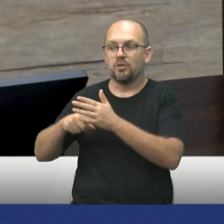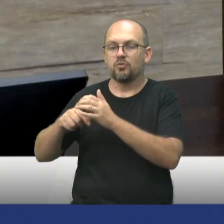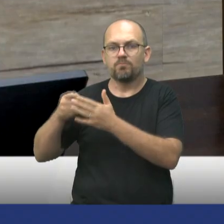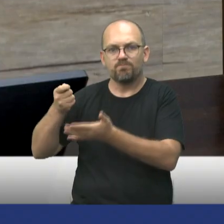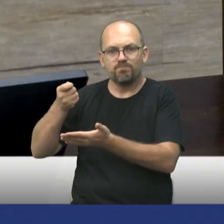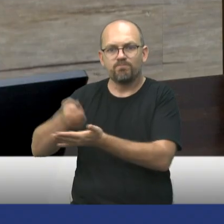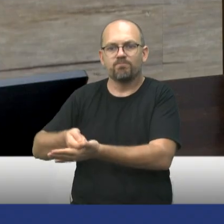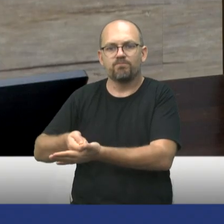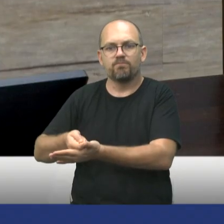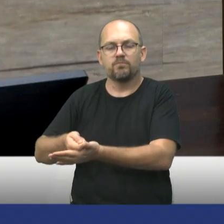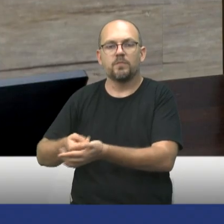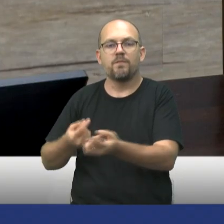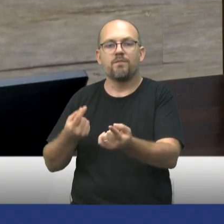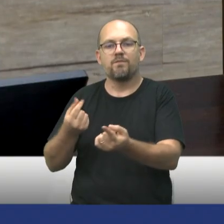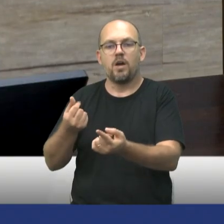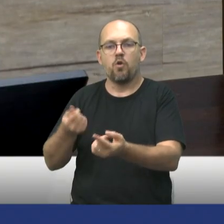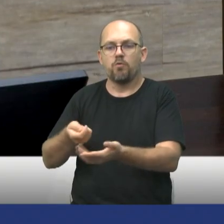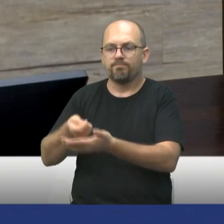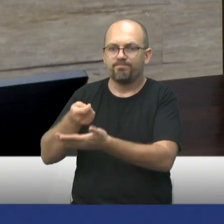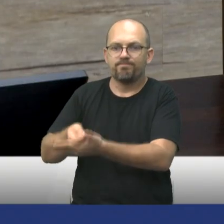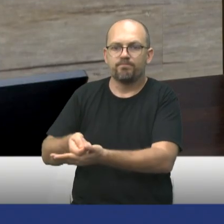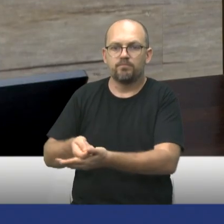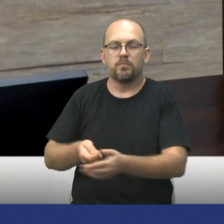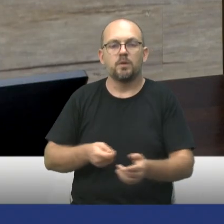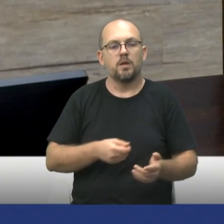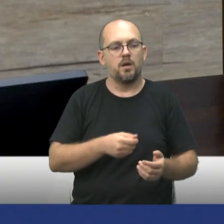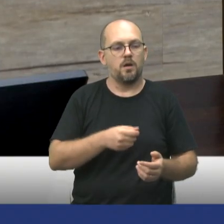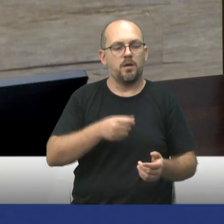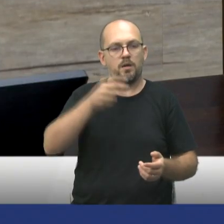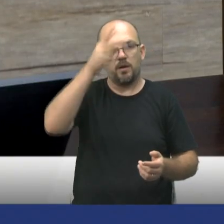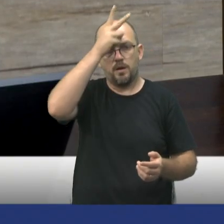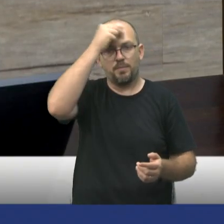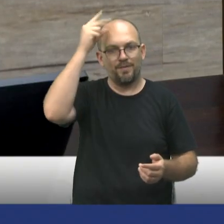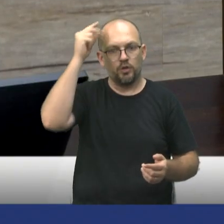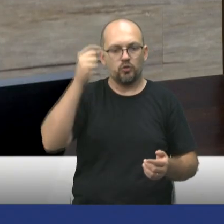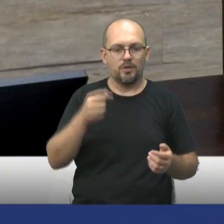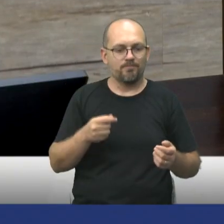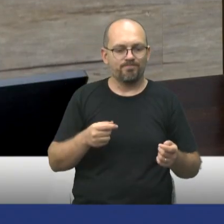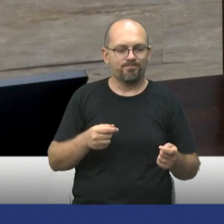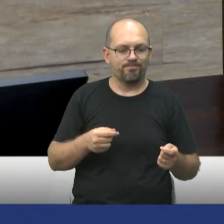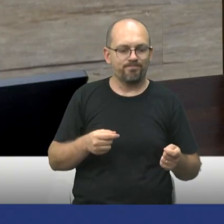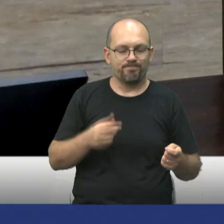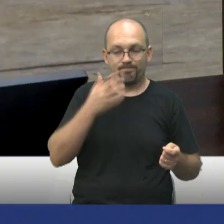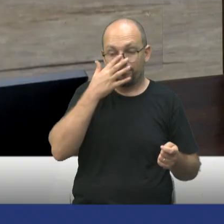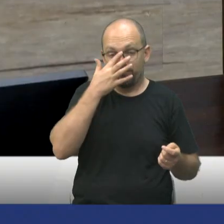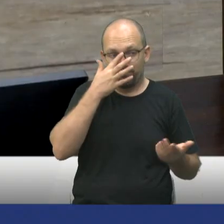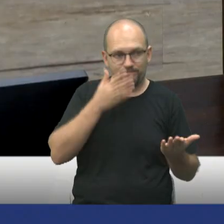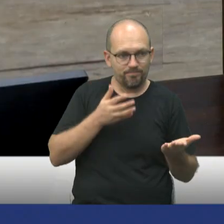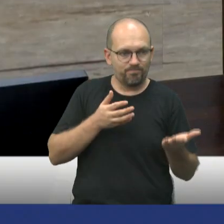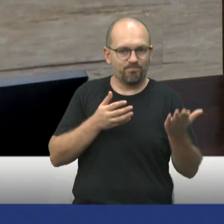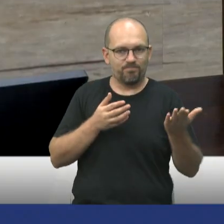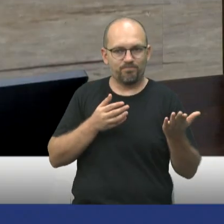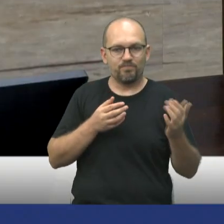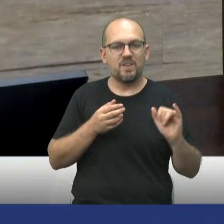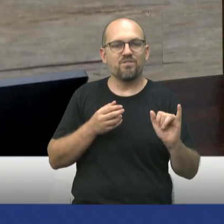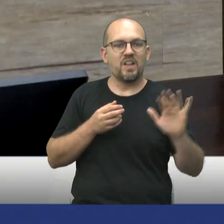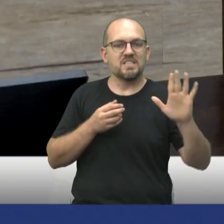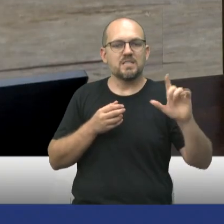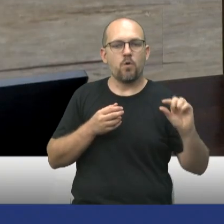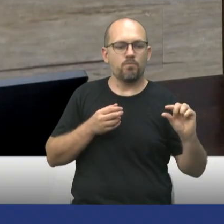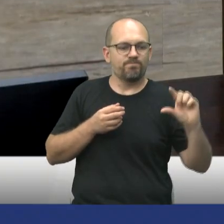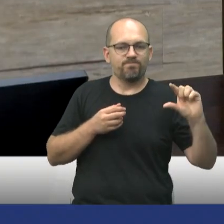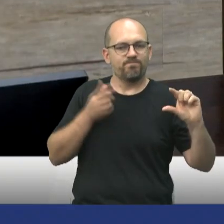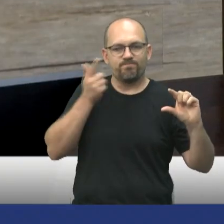um valor para a entidade. E a prefeitura trabalhou com outro valor que, às vezes, o índice inflacionário foi bem menor e não conseguiu